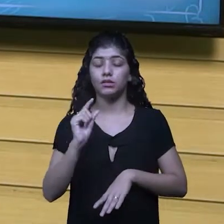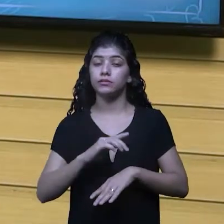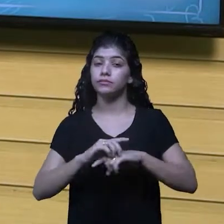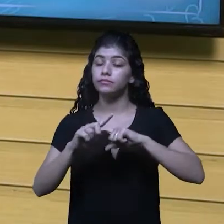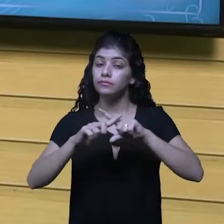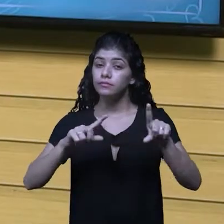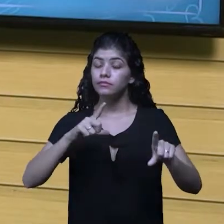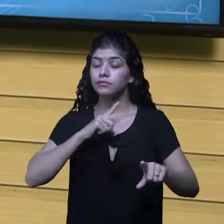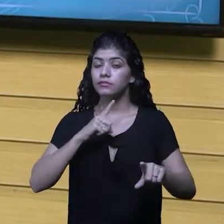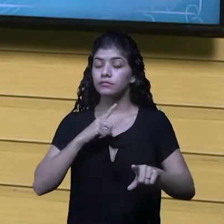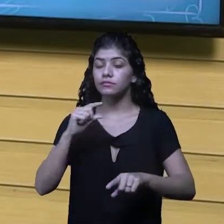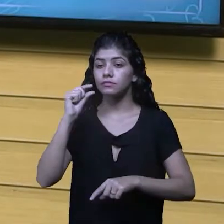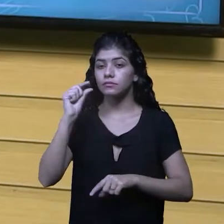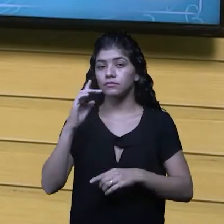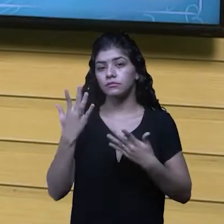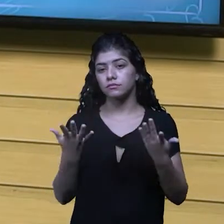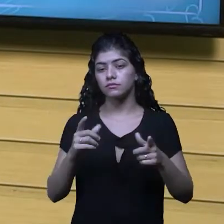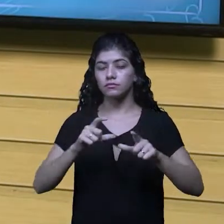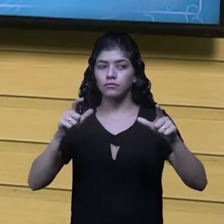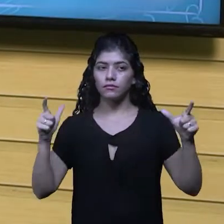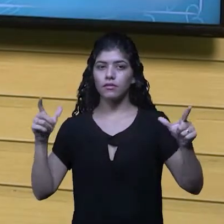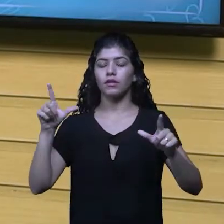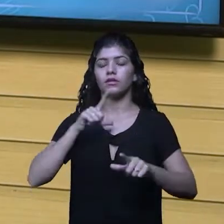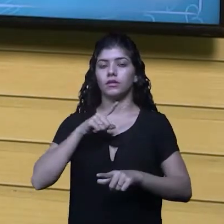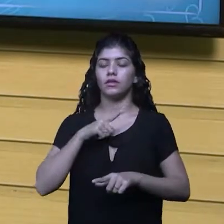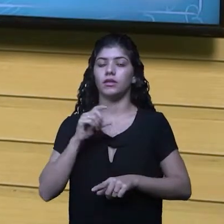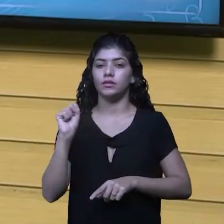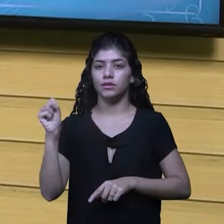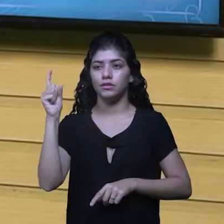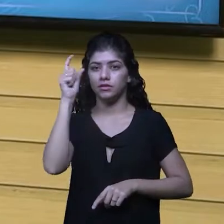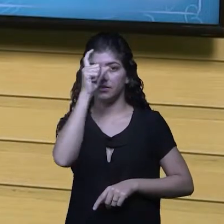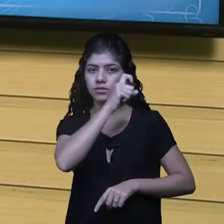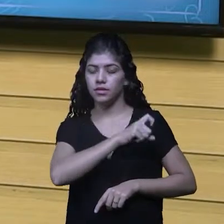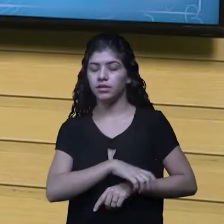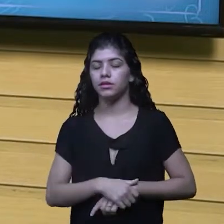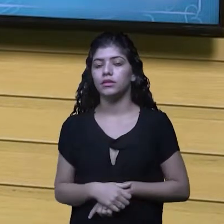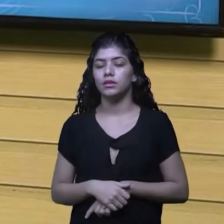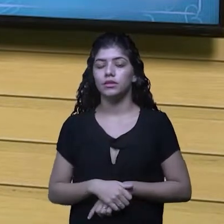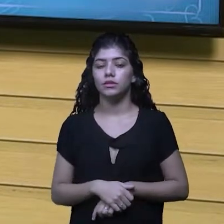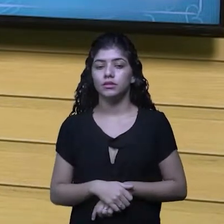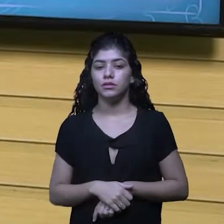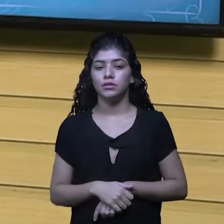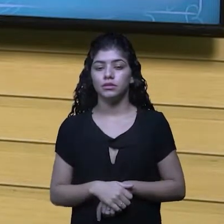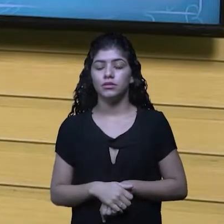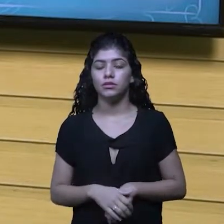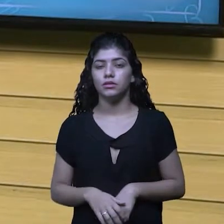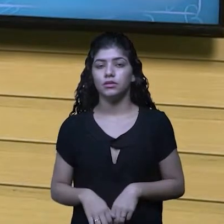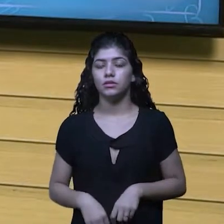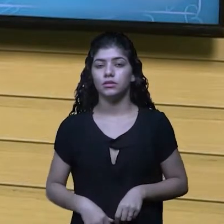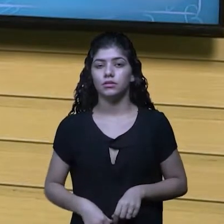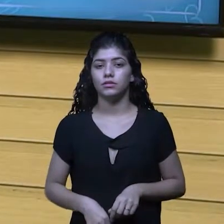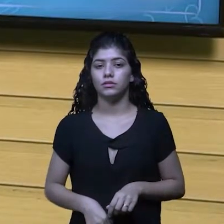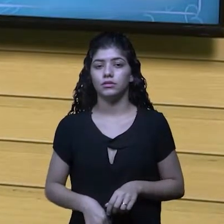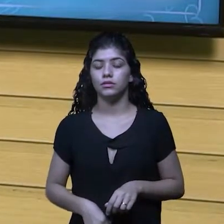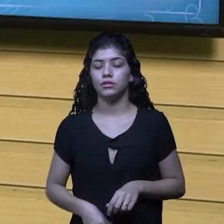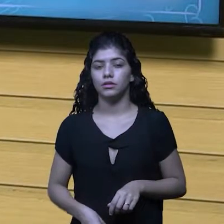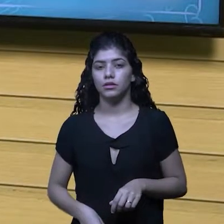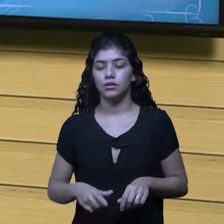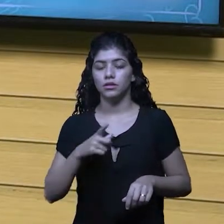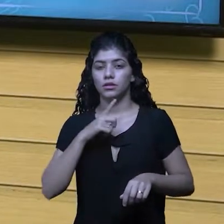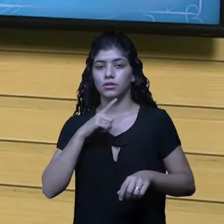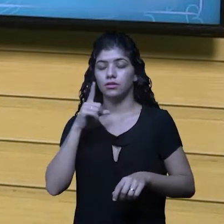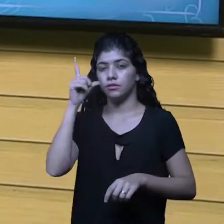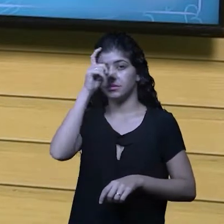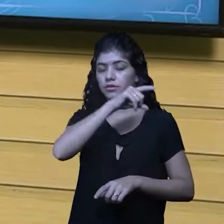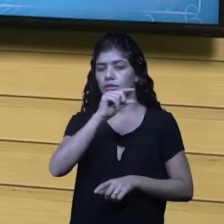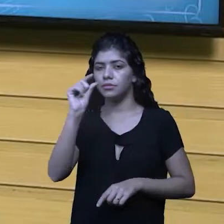pequena, mas sempre vai ter essa dificuldade à passagem da corrente. Então, aqueles que têm uma dificuldade muito,